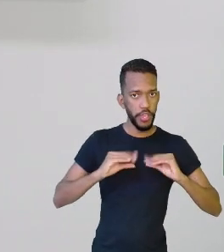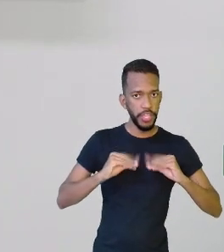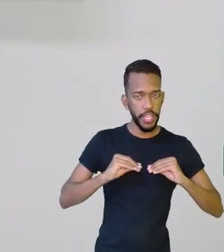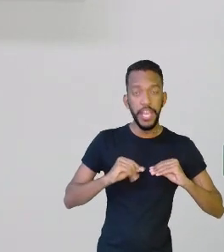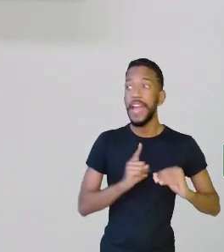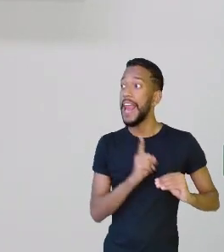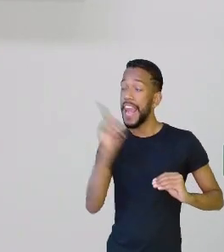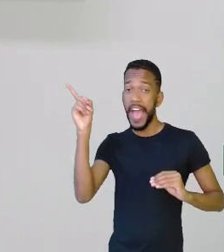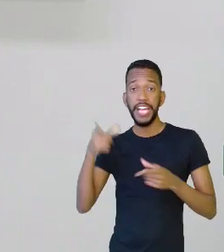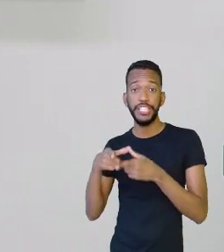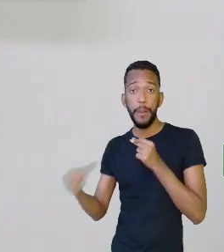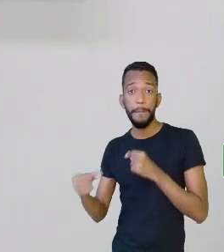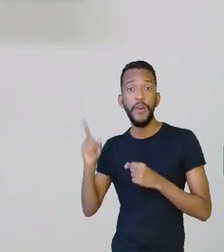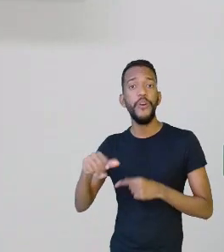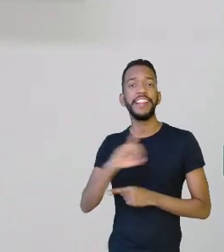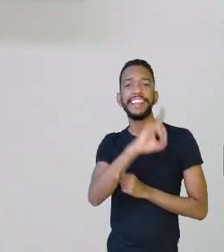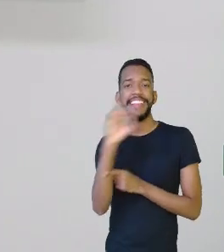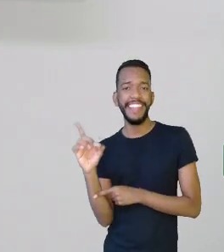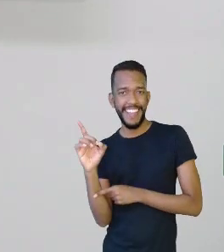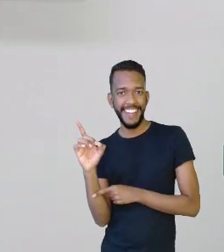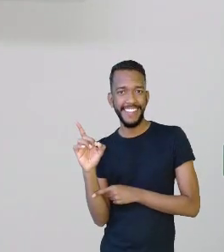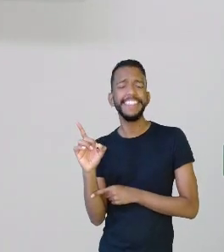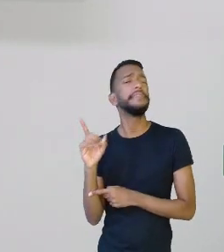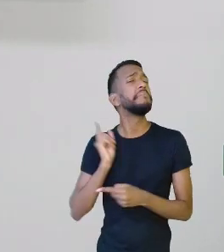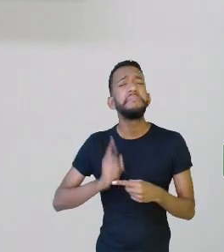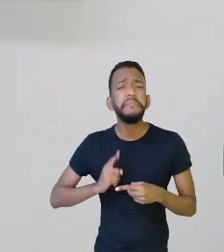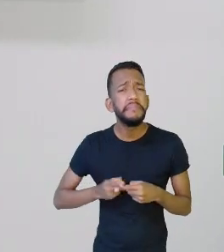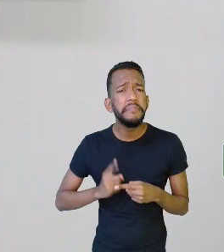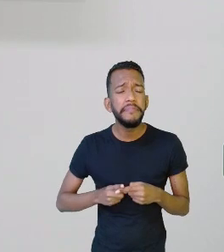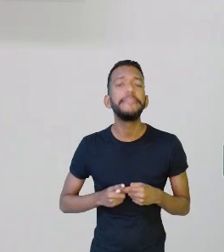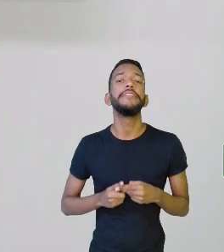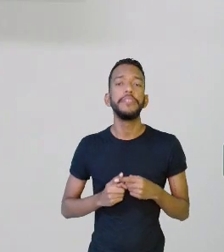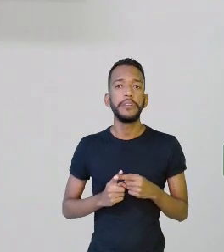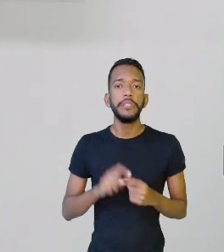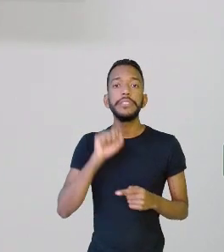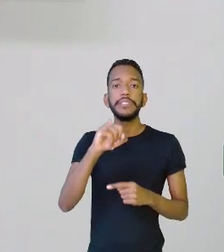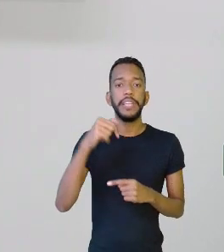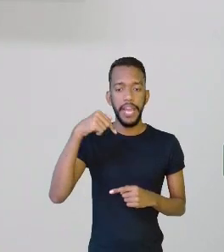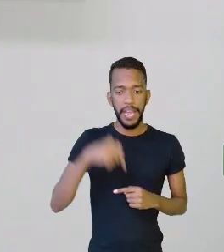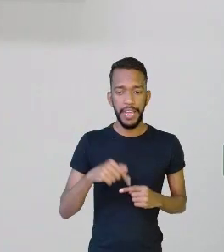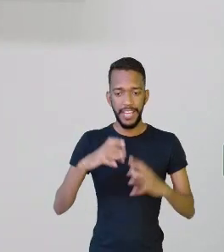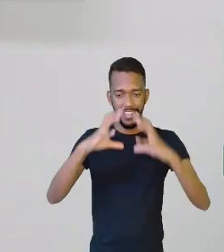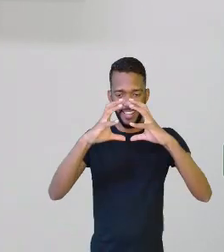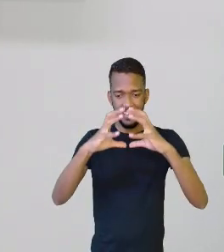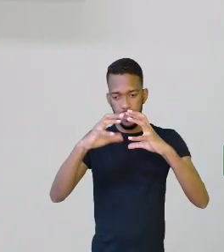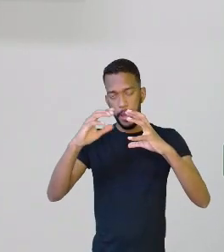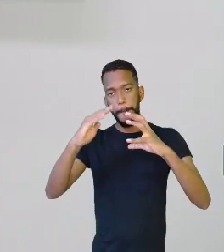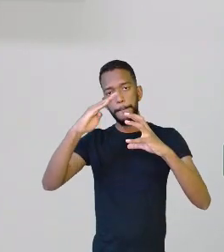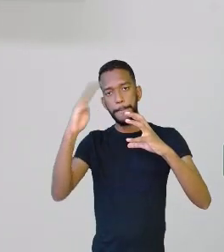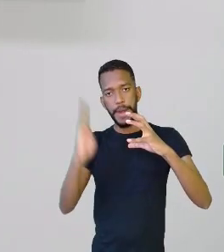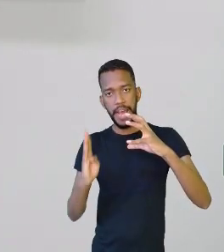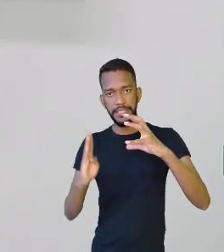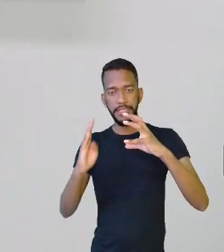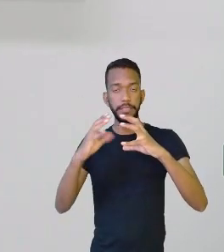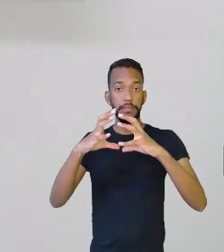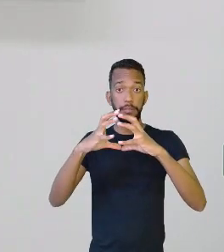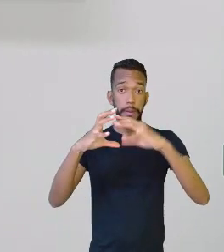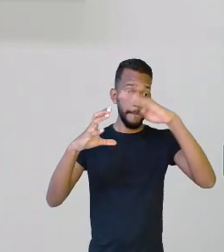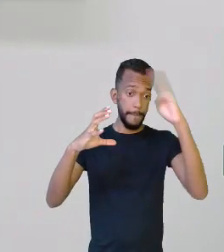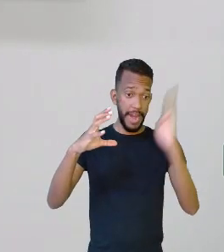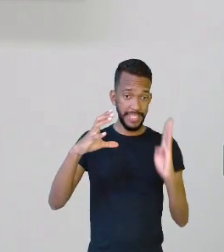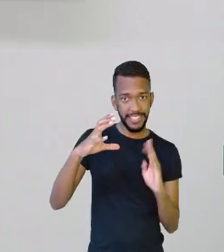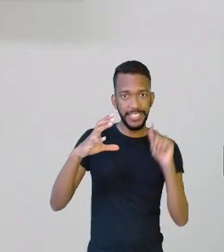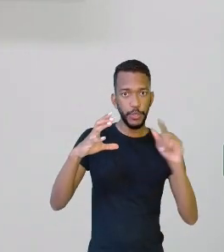no Japão é dia. Por quê? Porque quando o Brasil está sendo iluminado pelo Sol, não